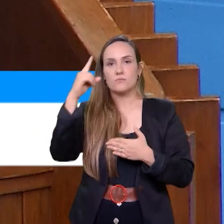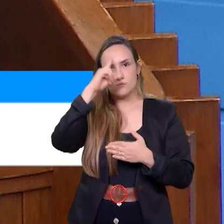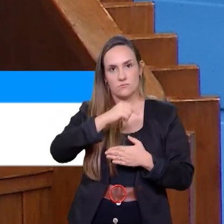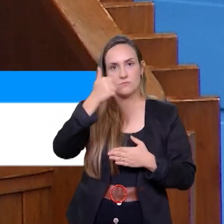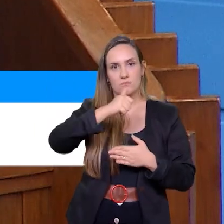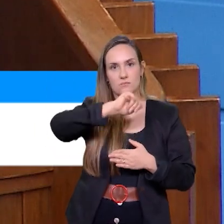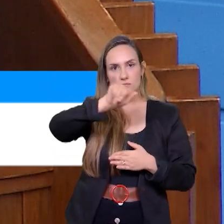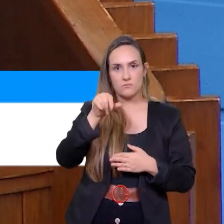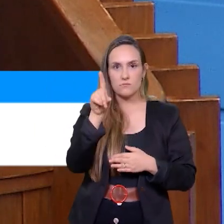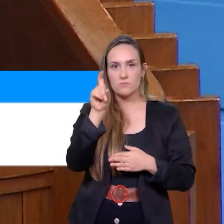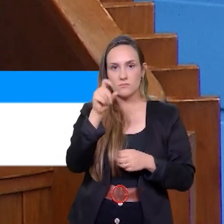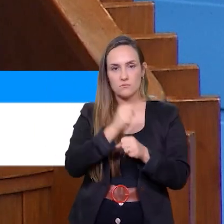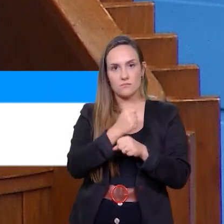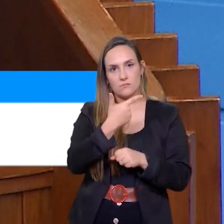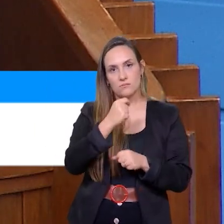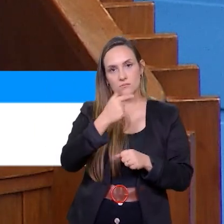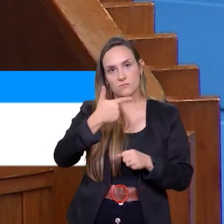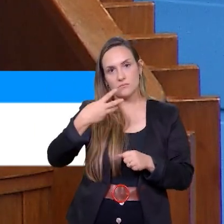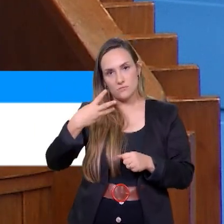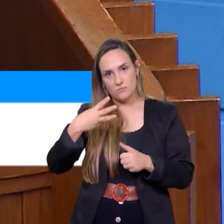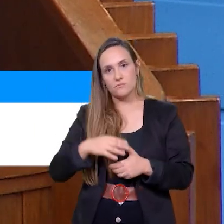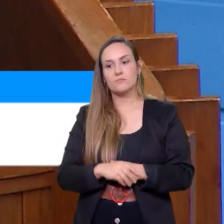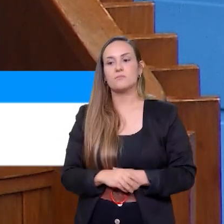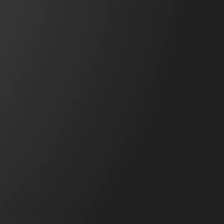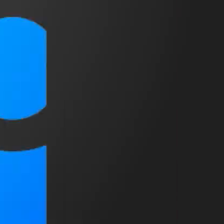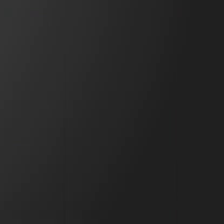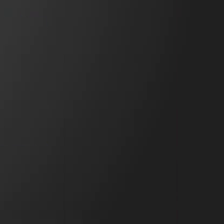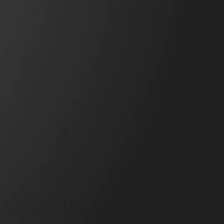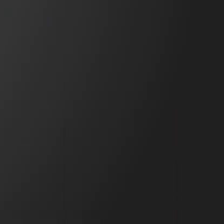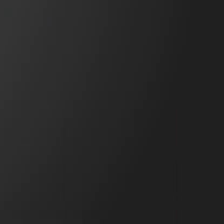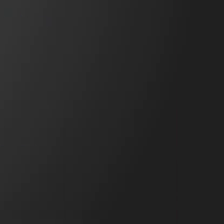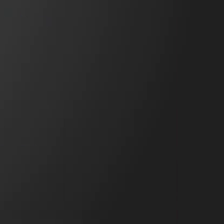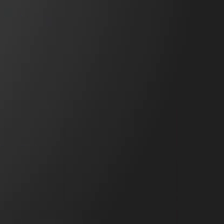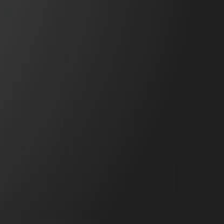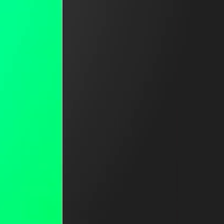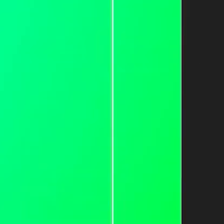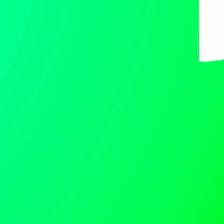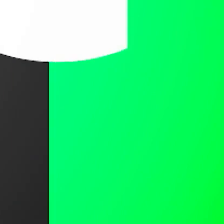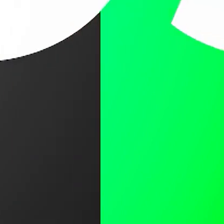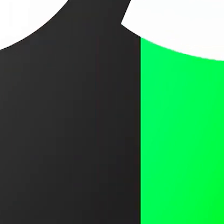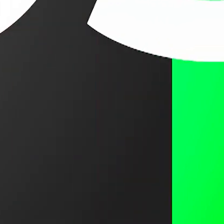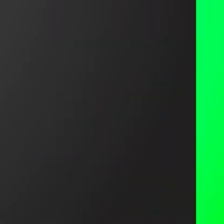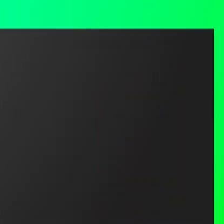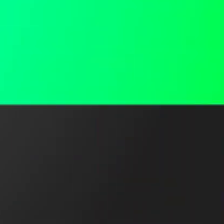1º de janeiro de 2023.